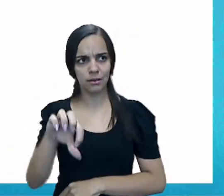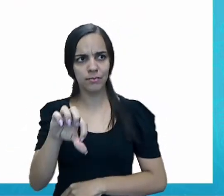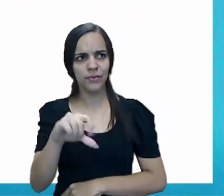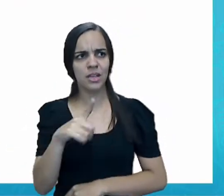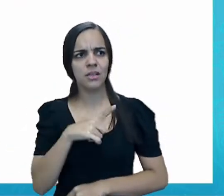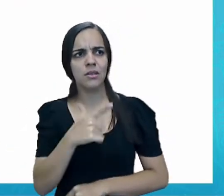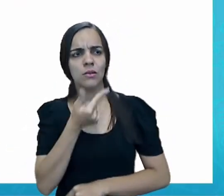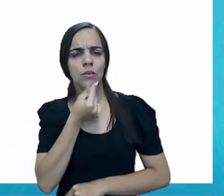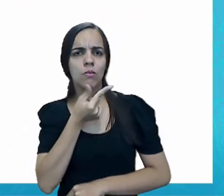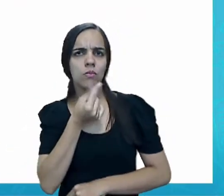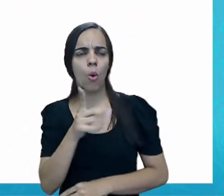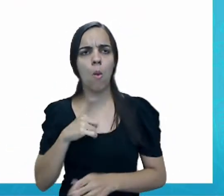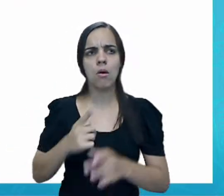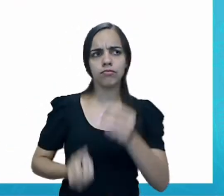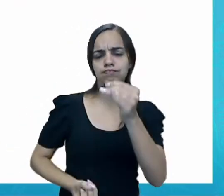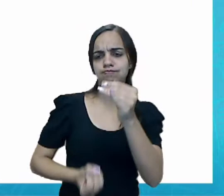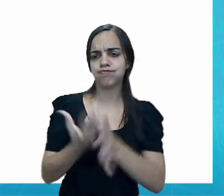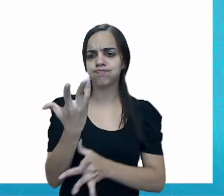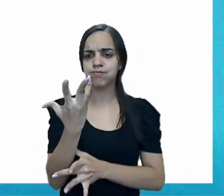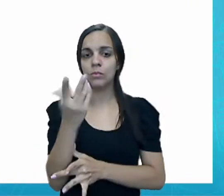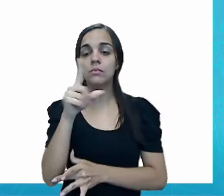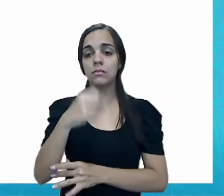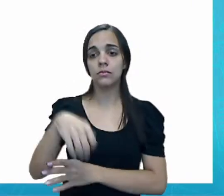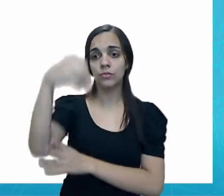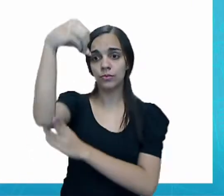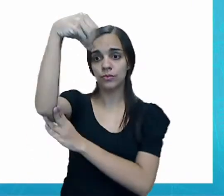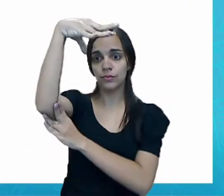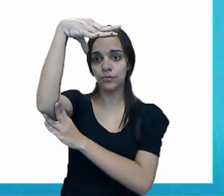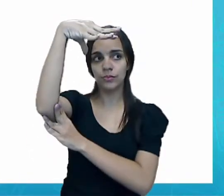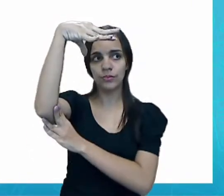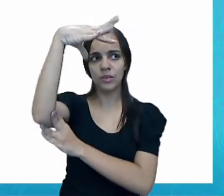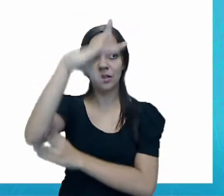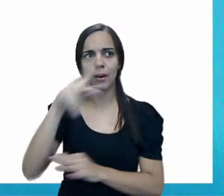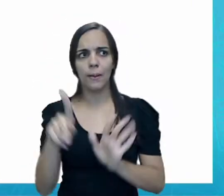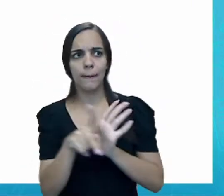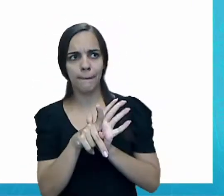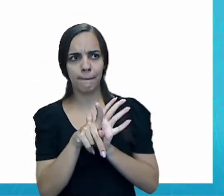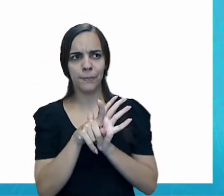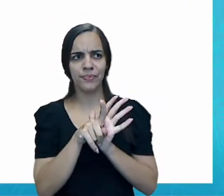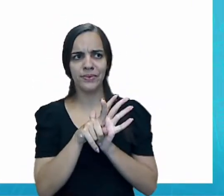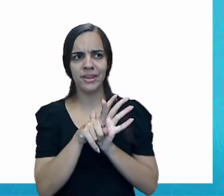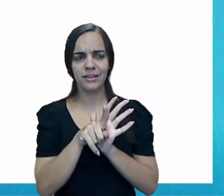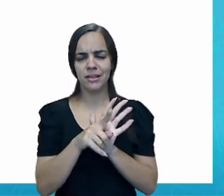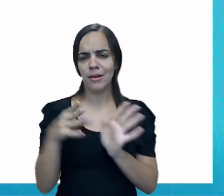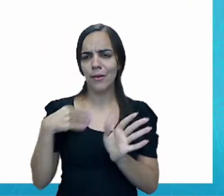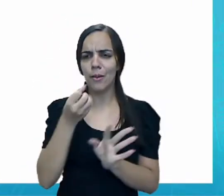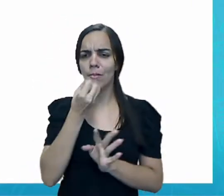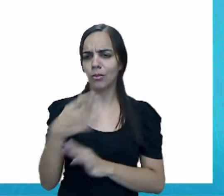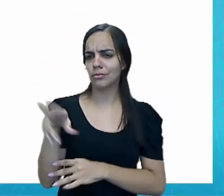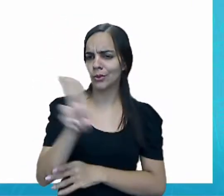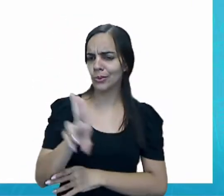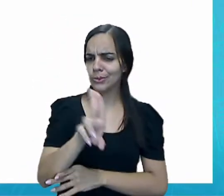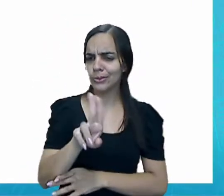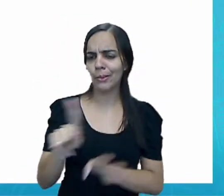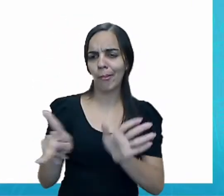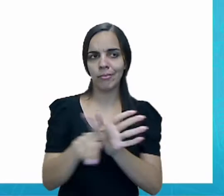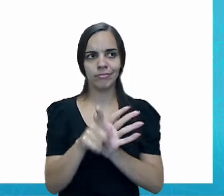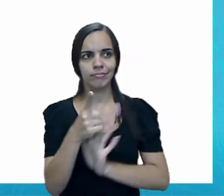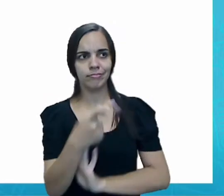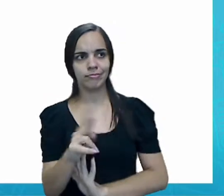Edison inventa a lâmpada elétrica e foi decisiva para o uso residencial